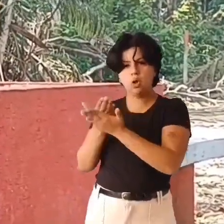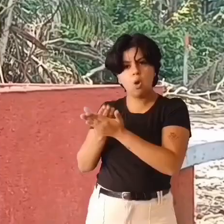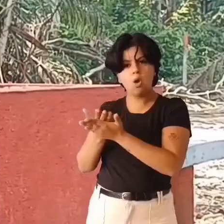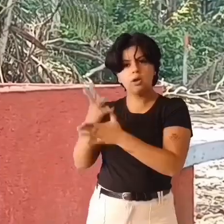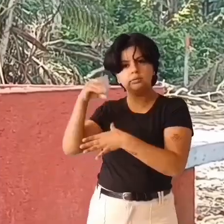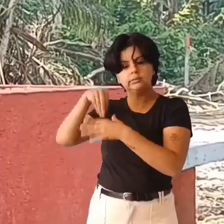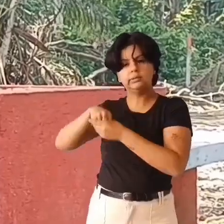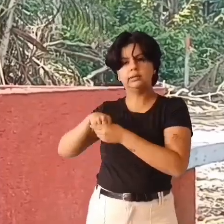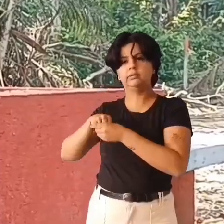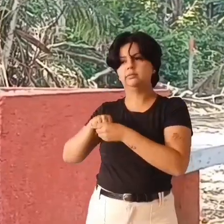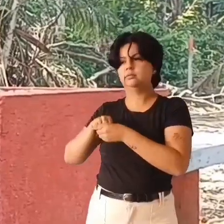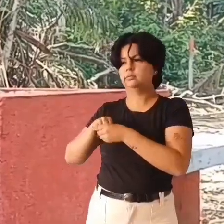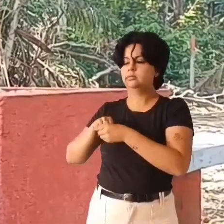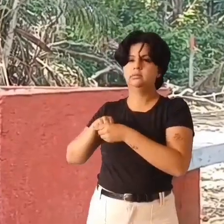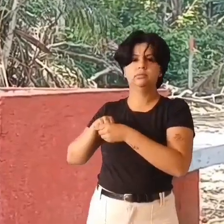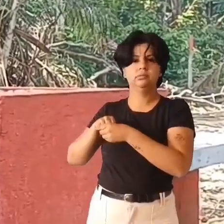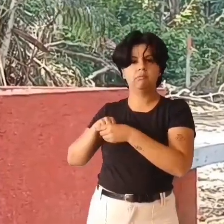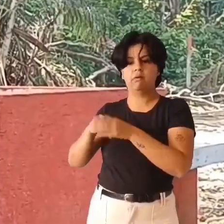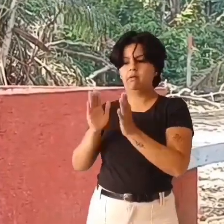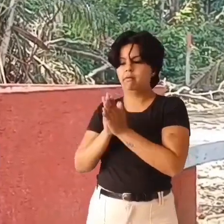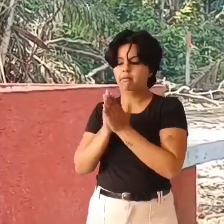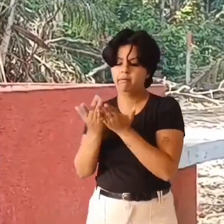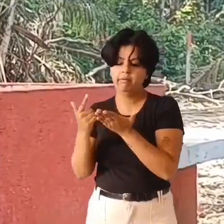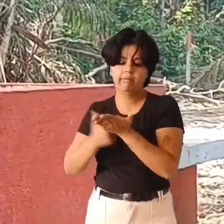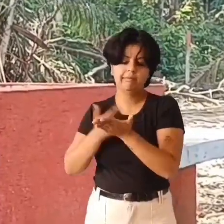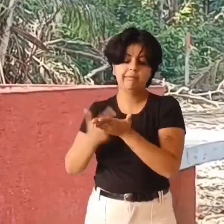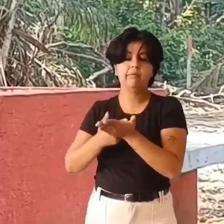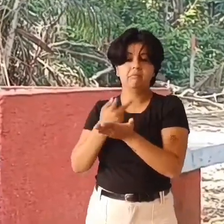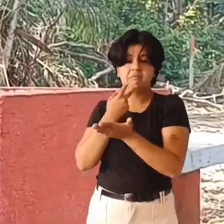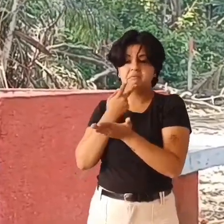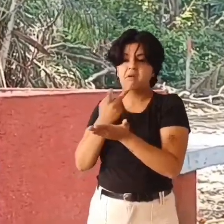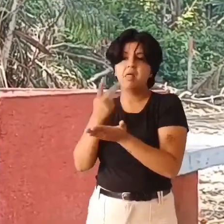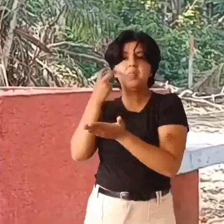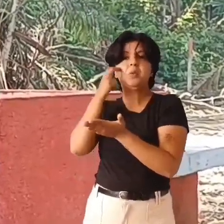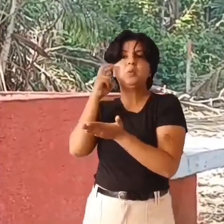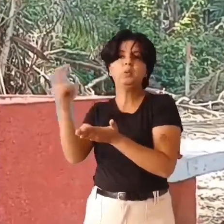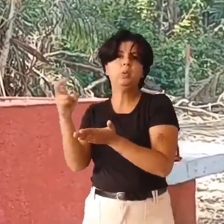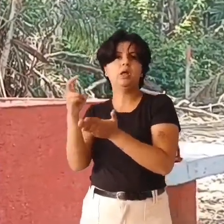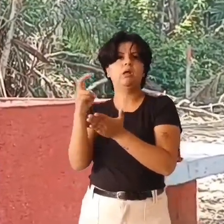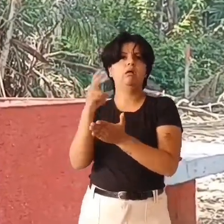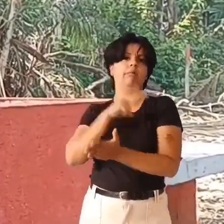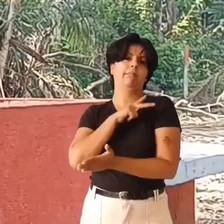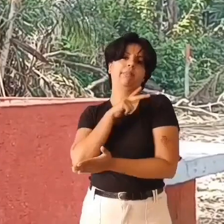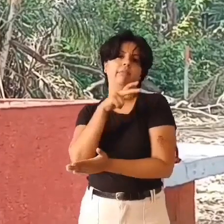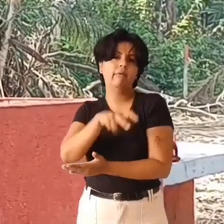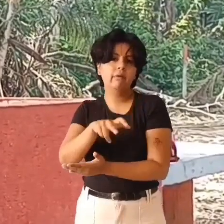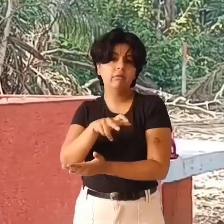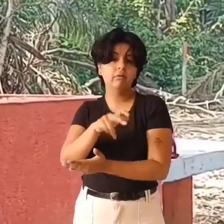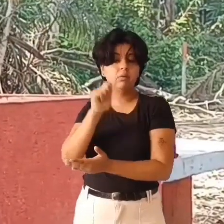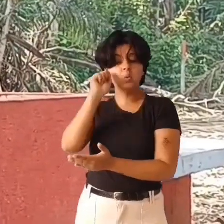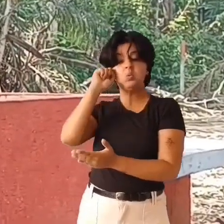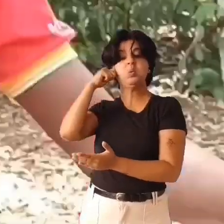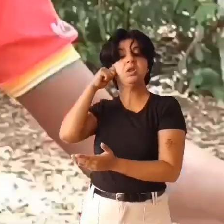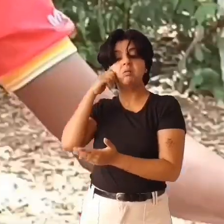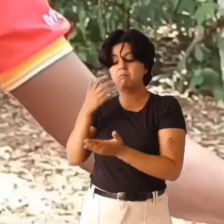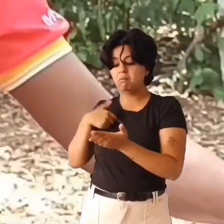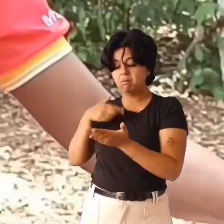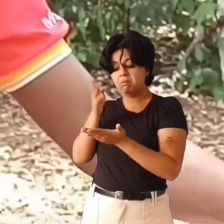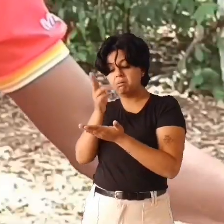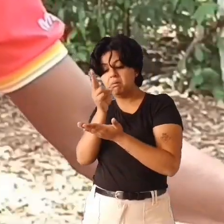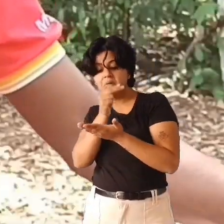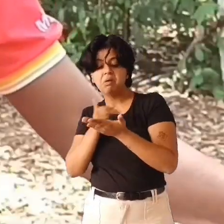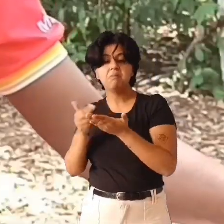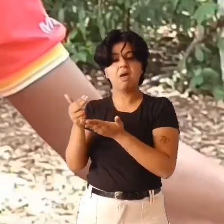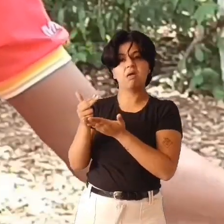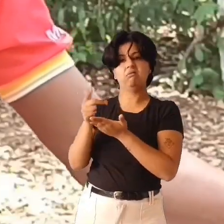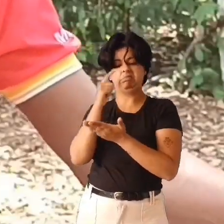escolas, até as próprias escolas, livros, só fala da cultura portuguesa. Do negro, aparece uma